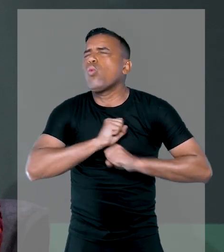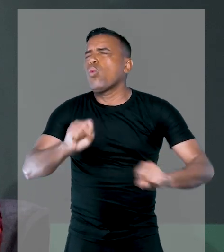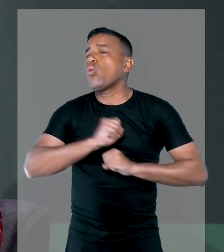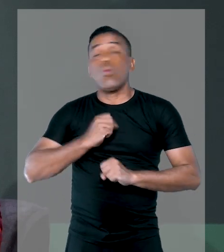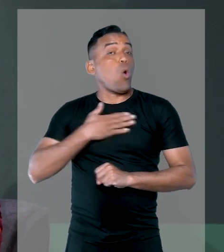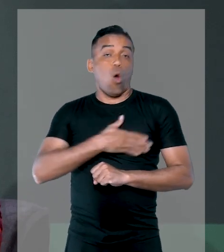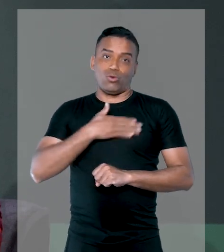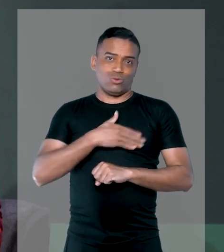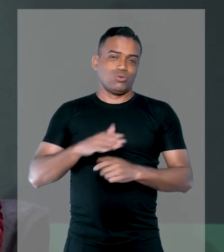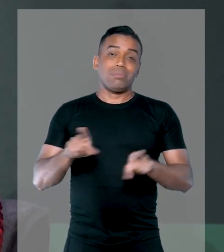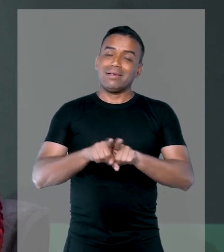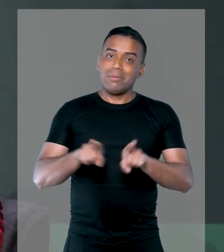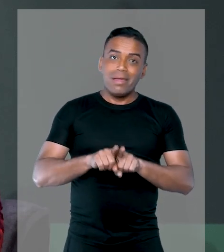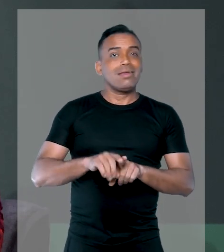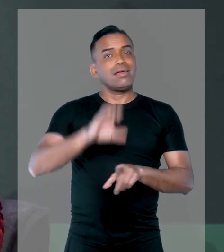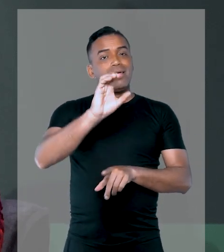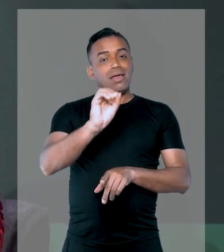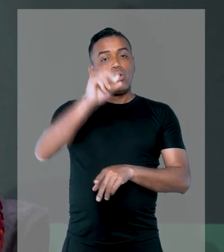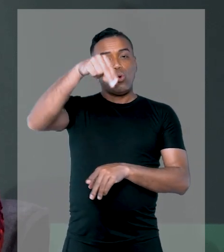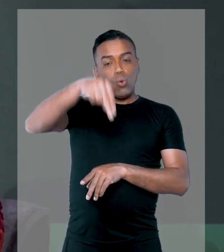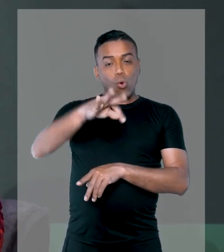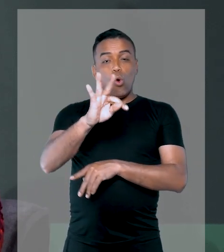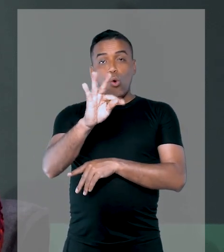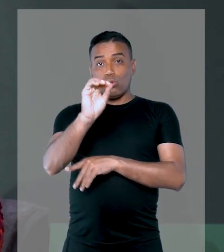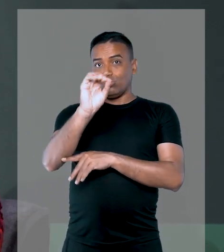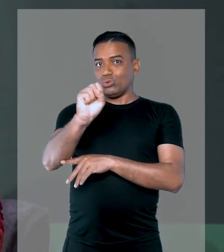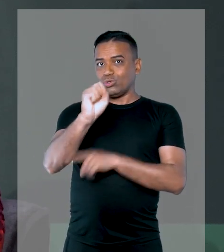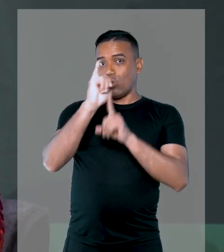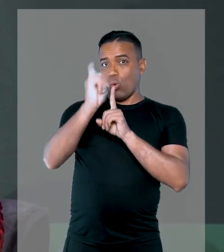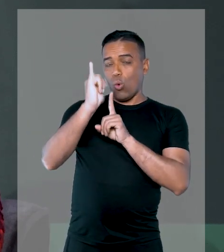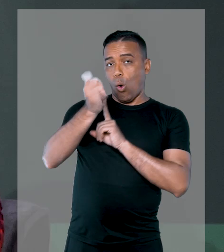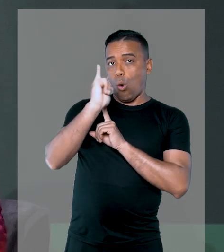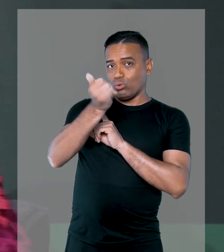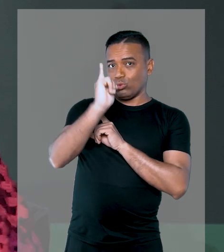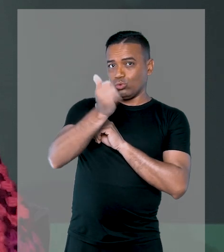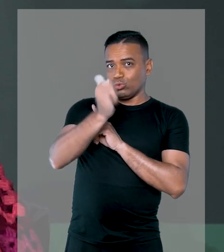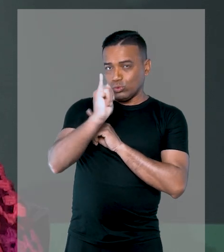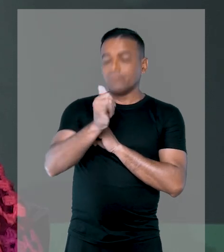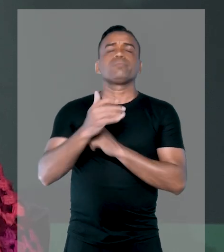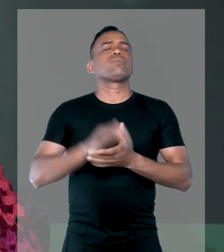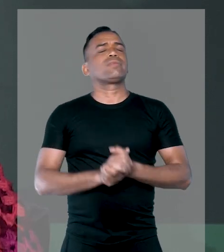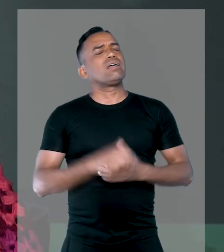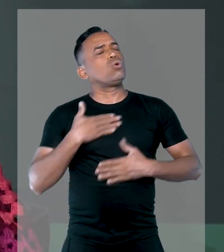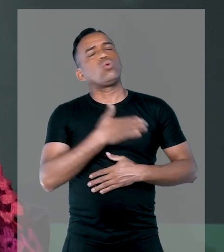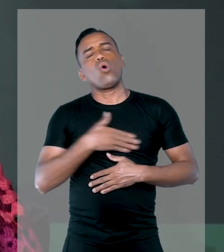Porém, eu gosto muito de contos. E eu gostaria muito, tanto que até que eu estava